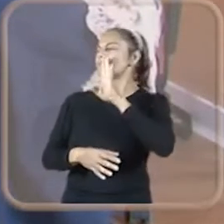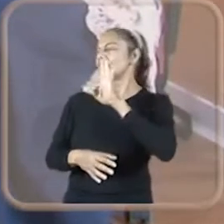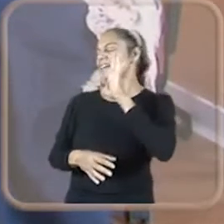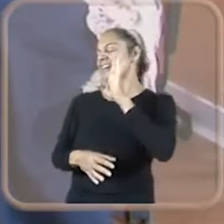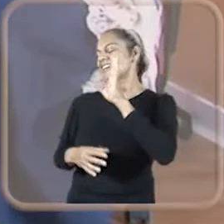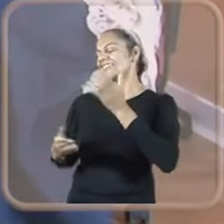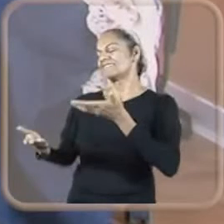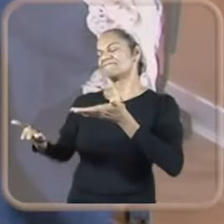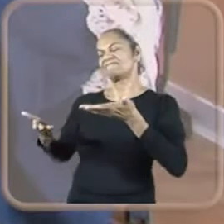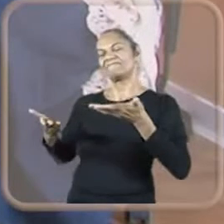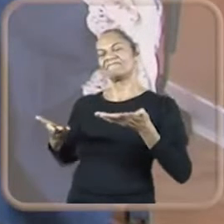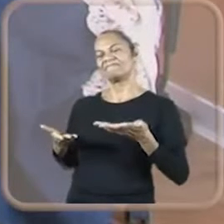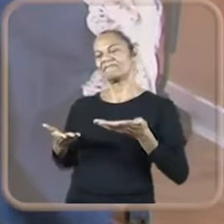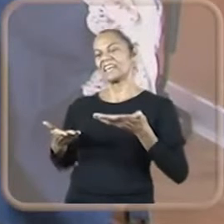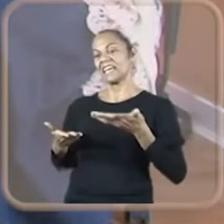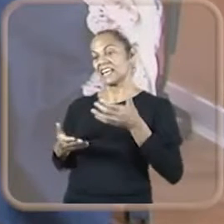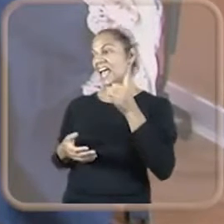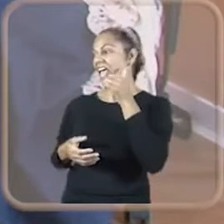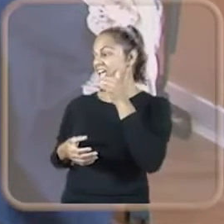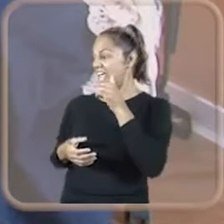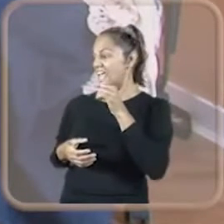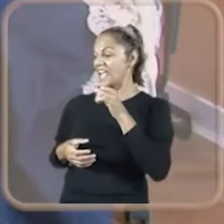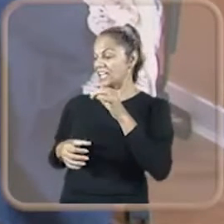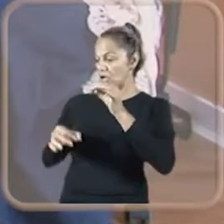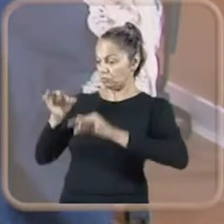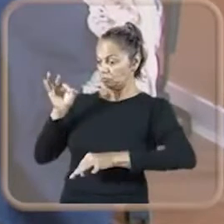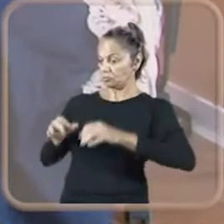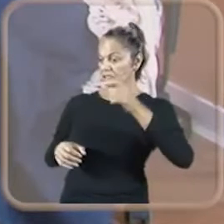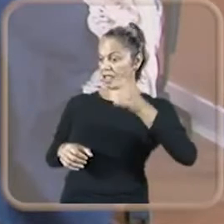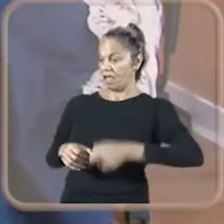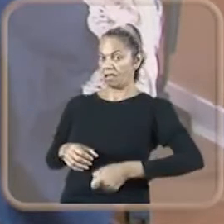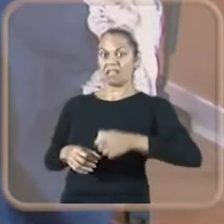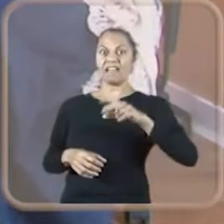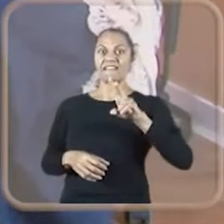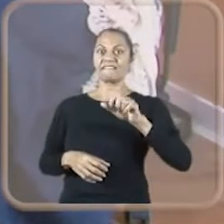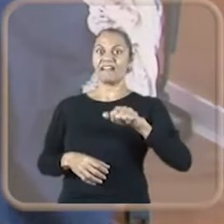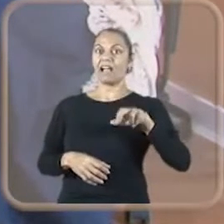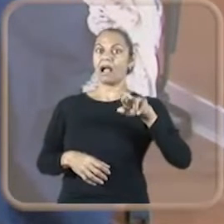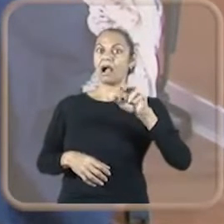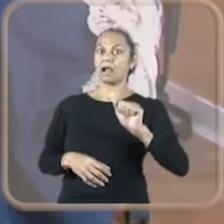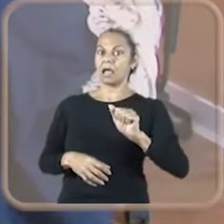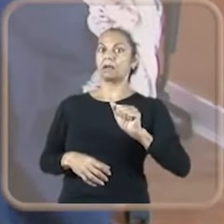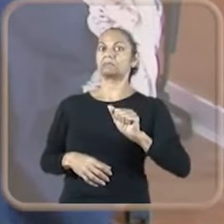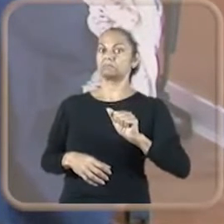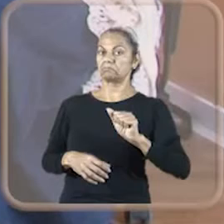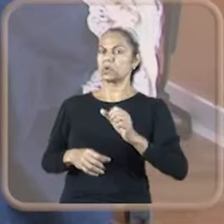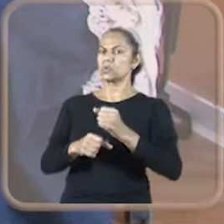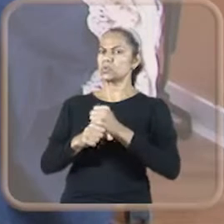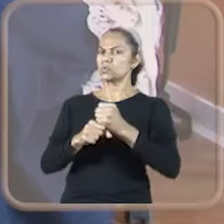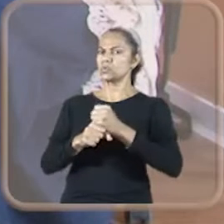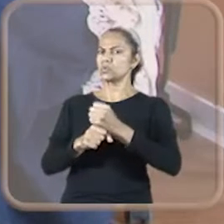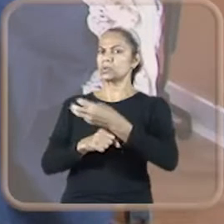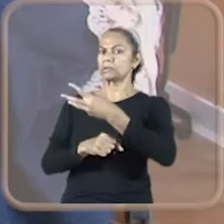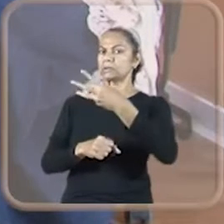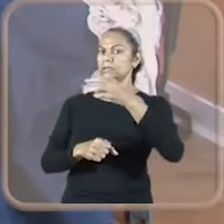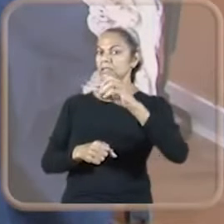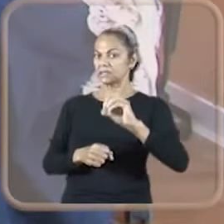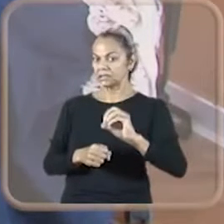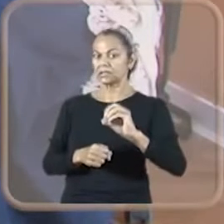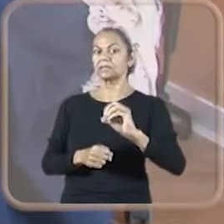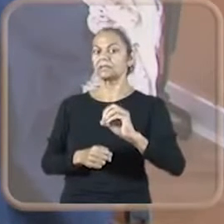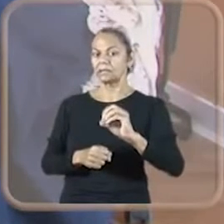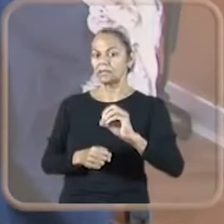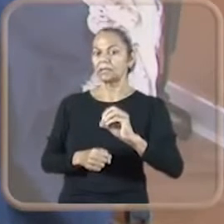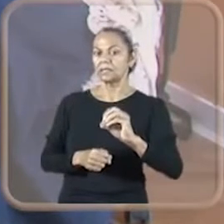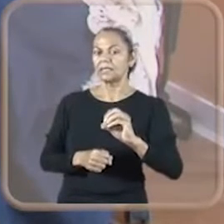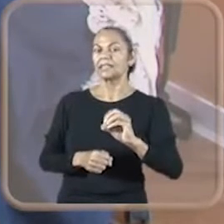de hoje, recebendo a doutora Patrícia Neves, juíza da Vara da Infância e Juventude de Vila Velha, titular dessa vara, quase